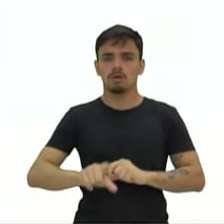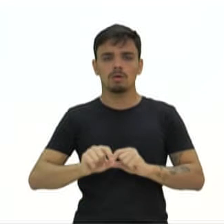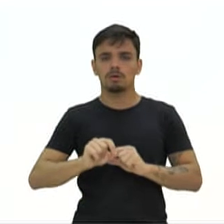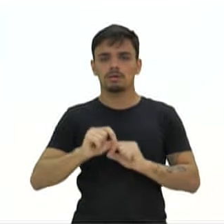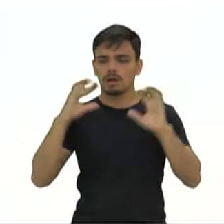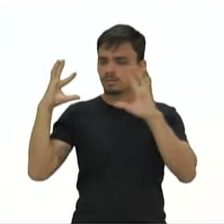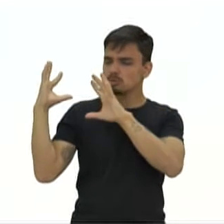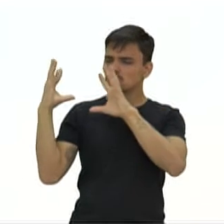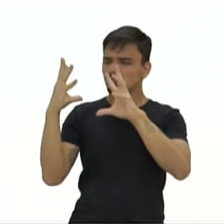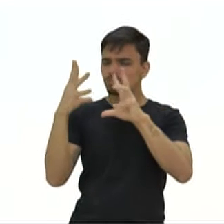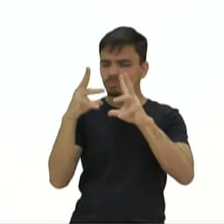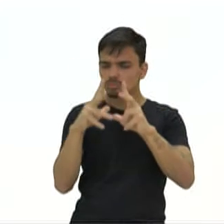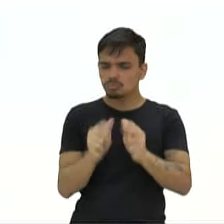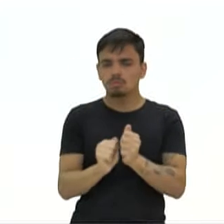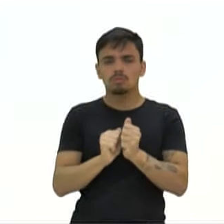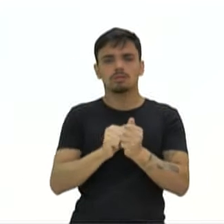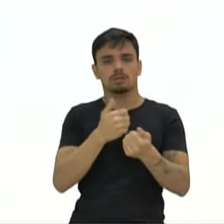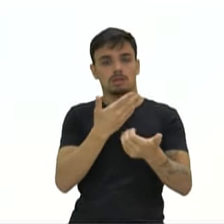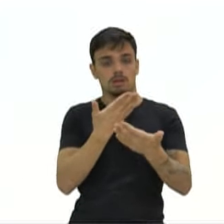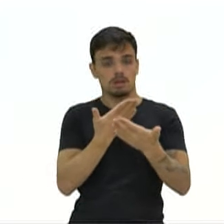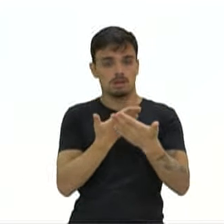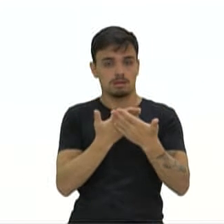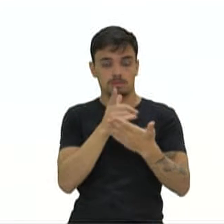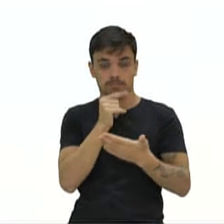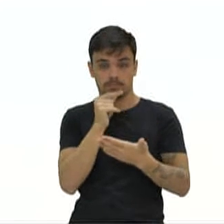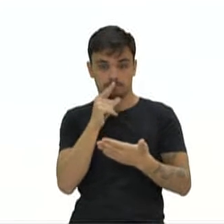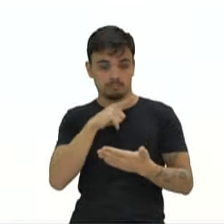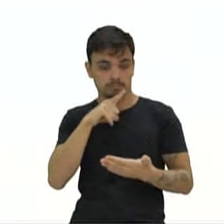toda a água que tem no planeta,